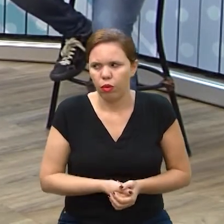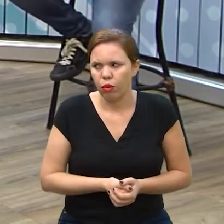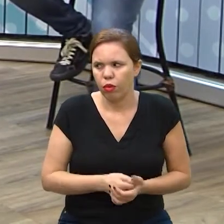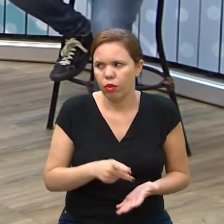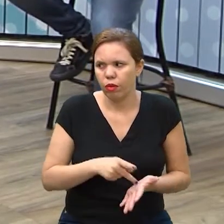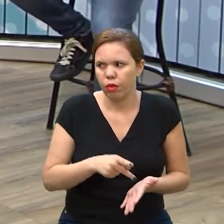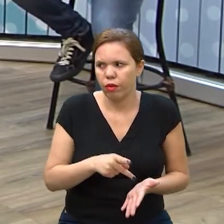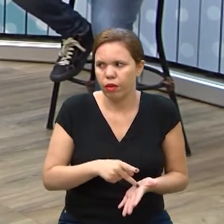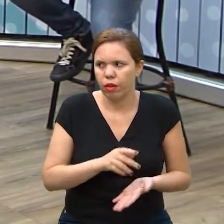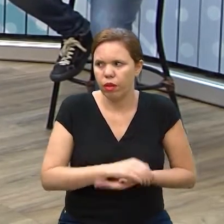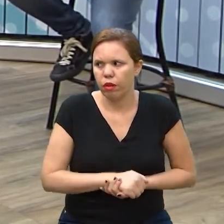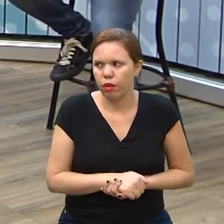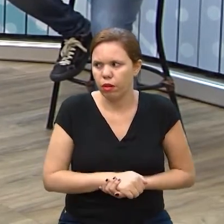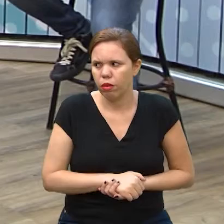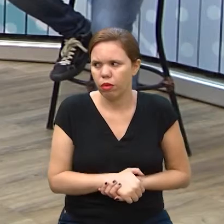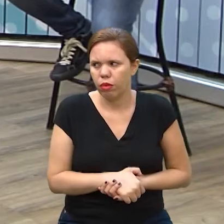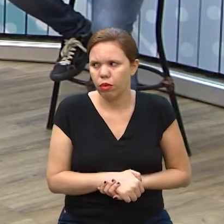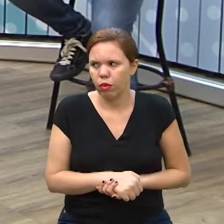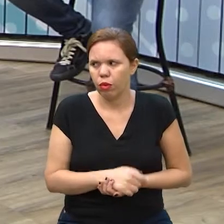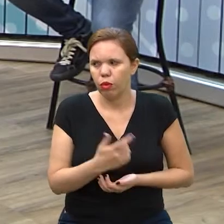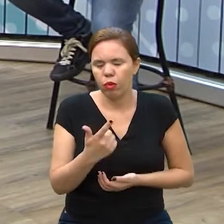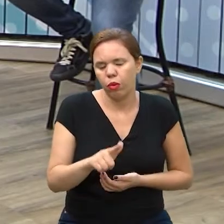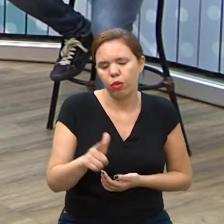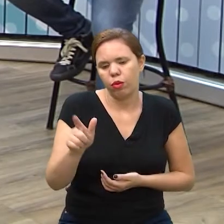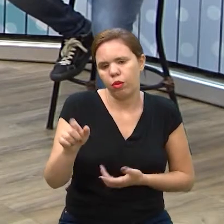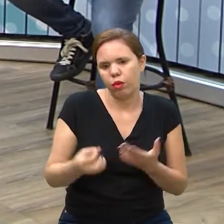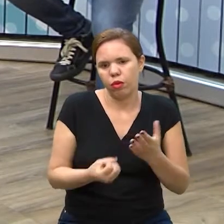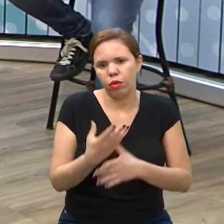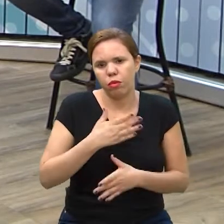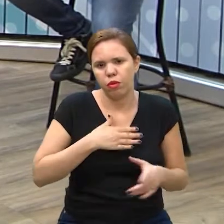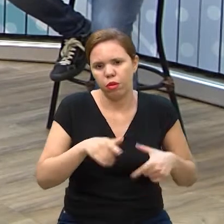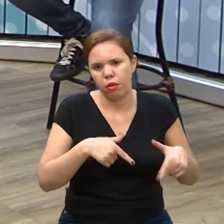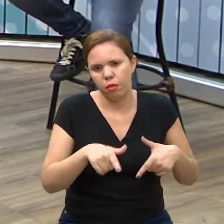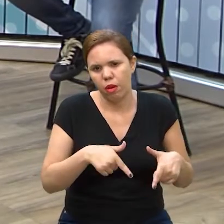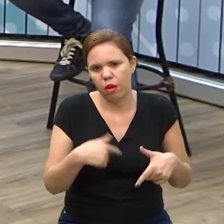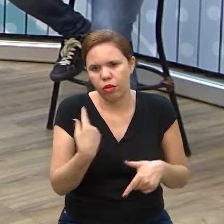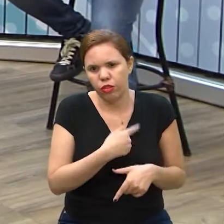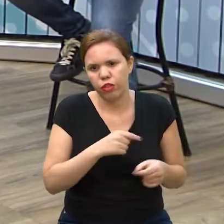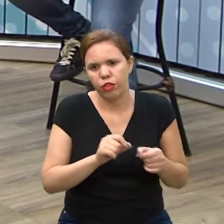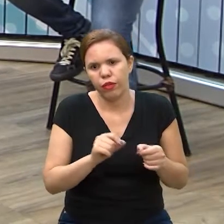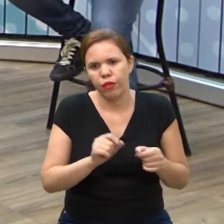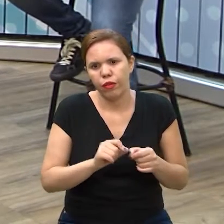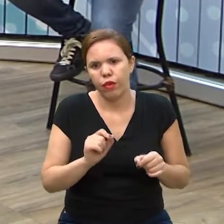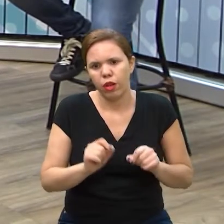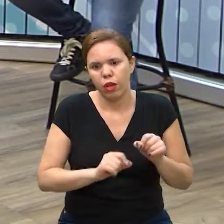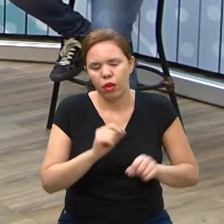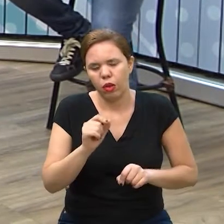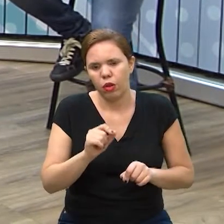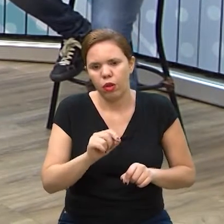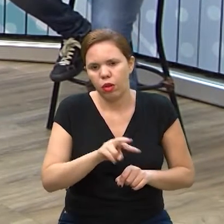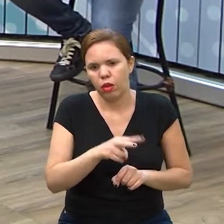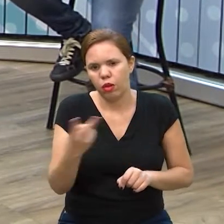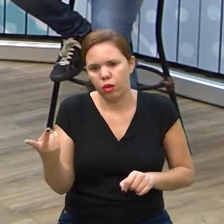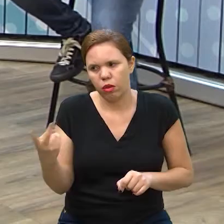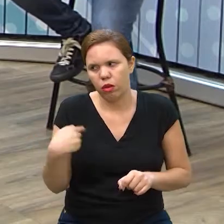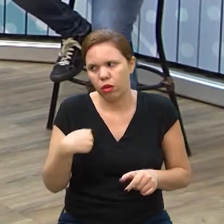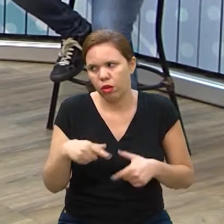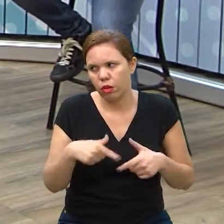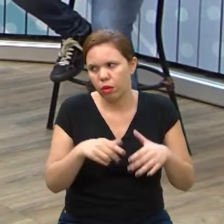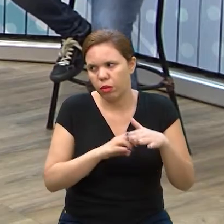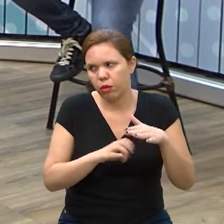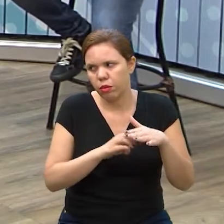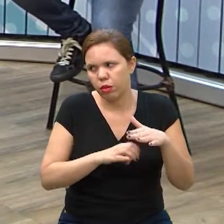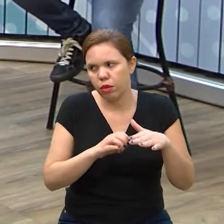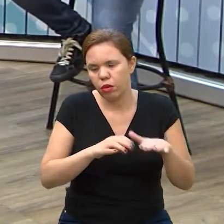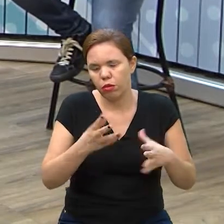seguidores? Existe. Na verdade, pelo outro lado, né, no meu trabalho, a gente faz o contrário. A gente trabalha